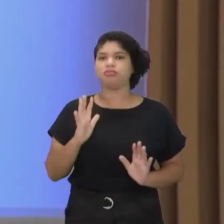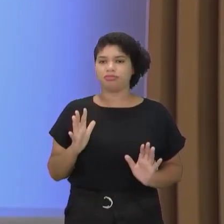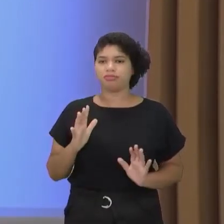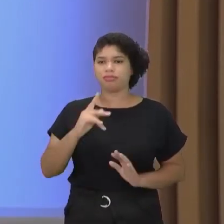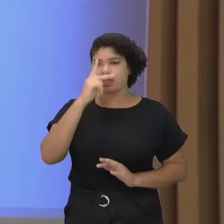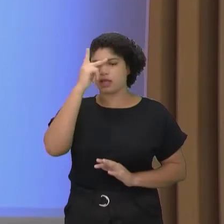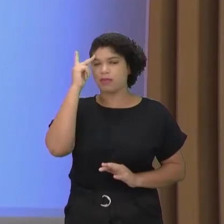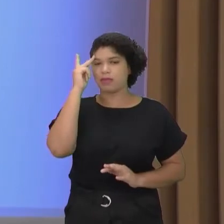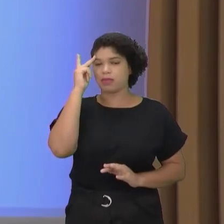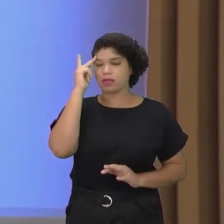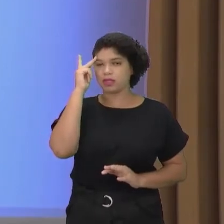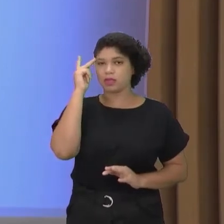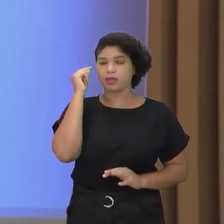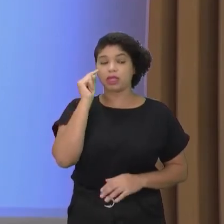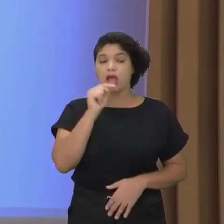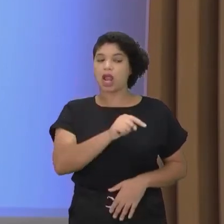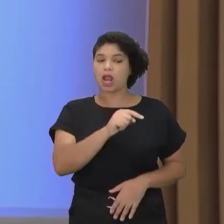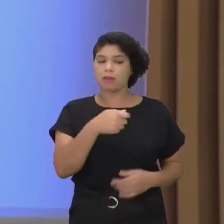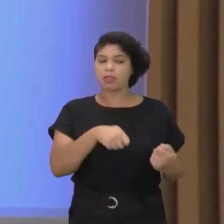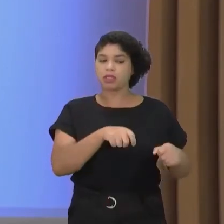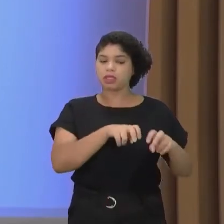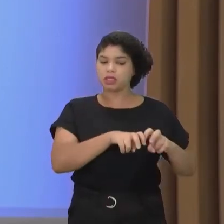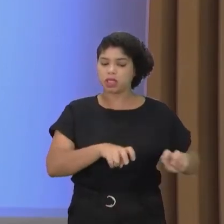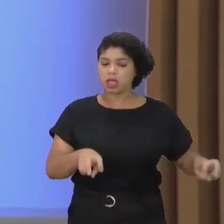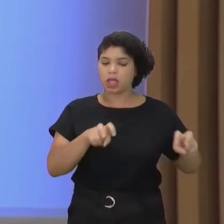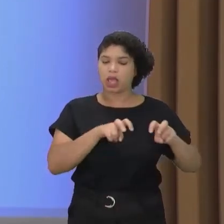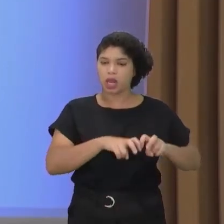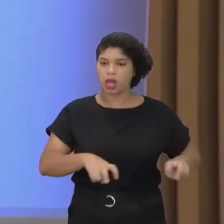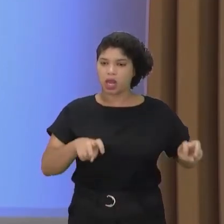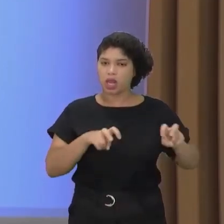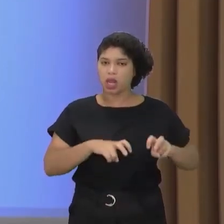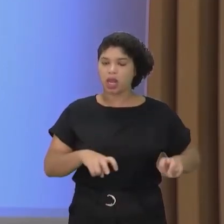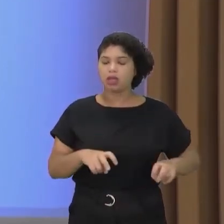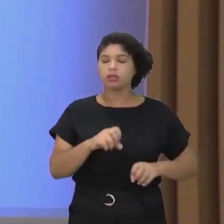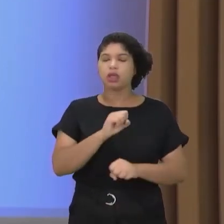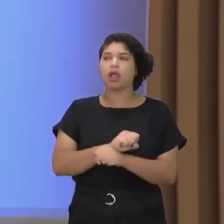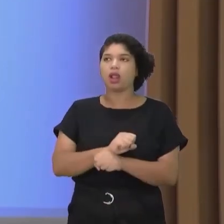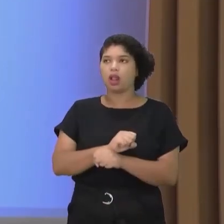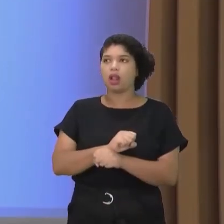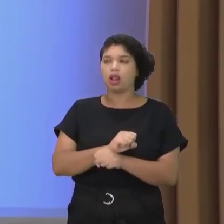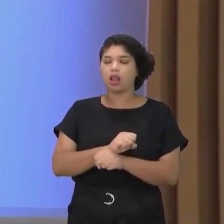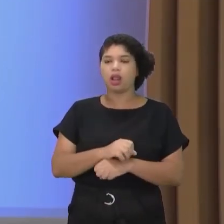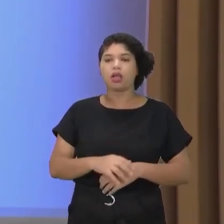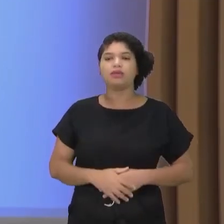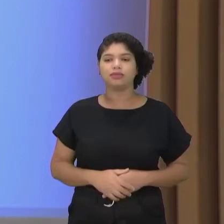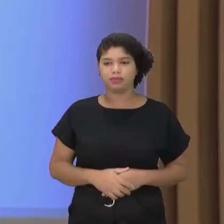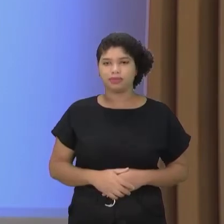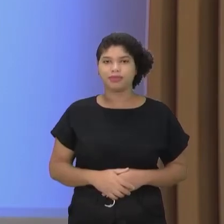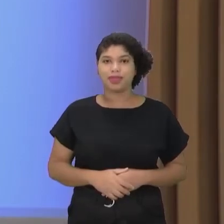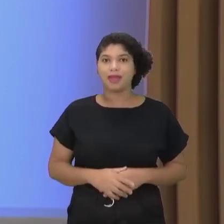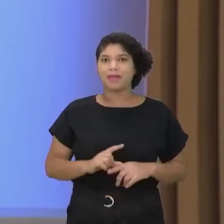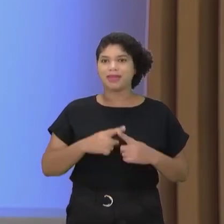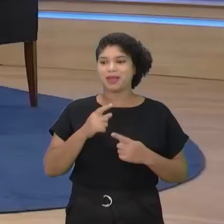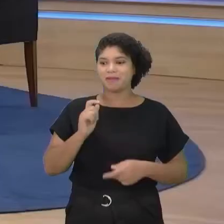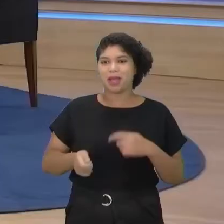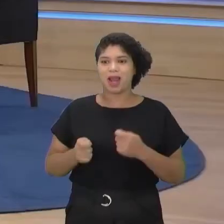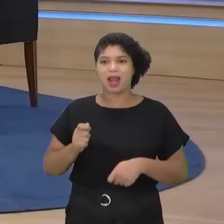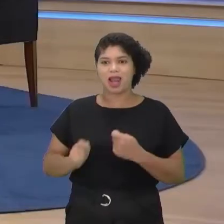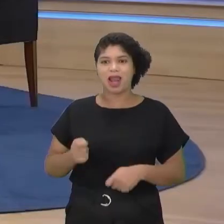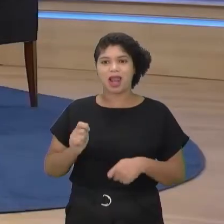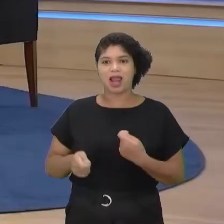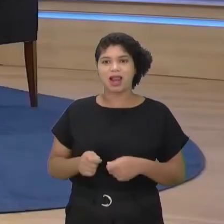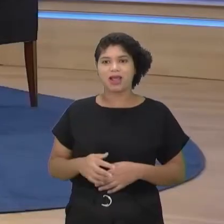devem permanecer sentadas, imóveis e tal. Daí você traz uma bateria e a bateria